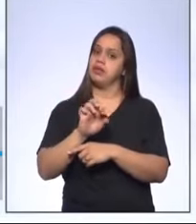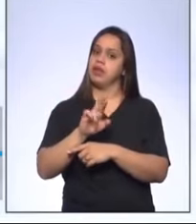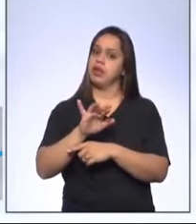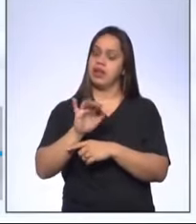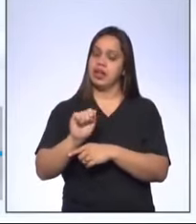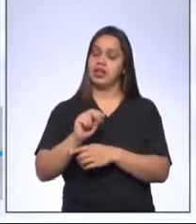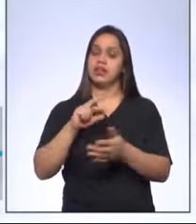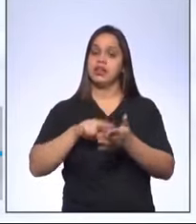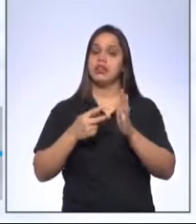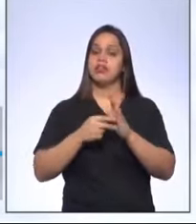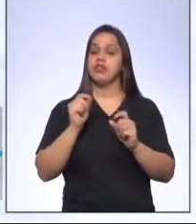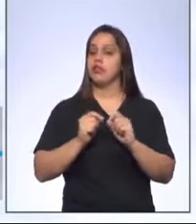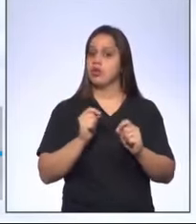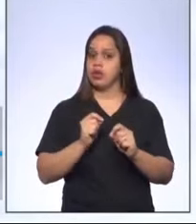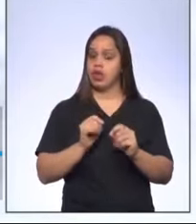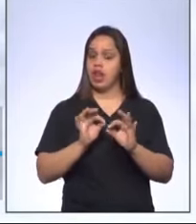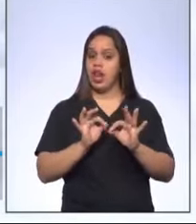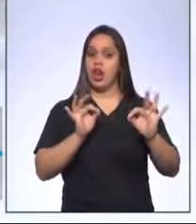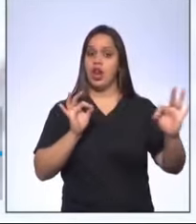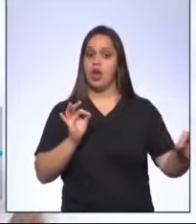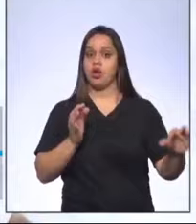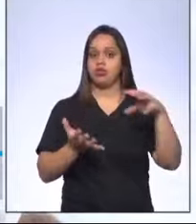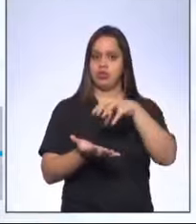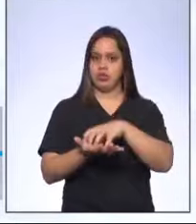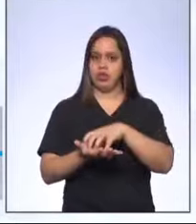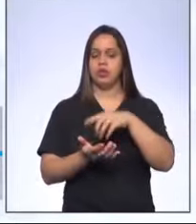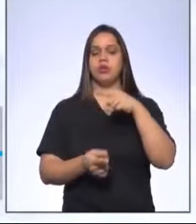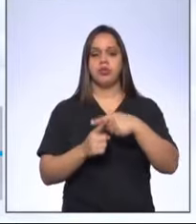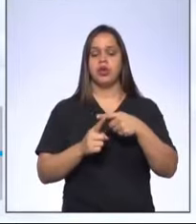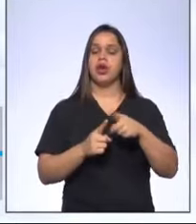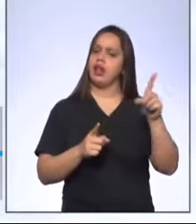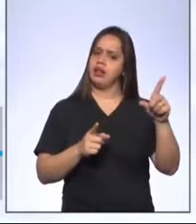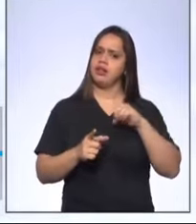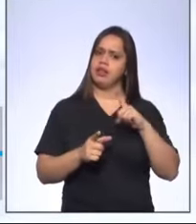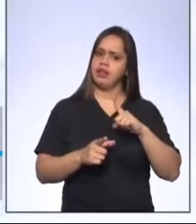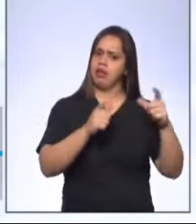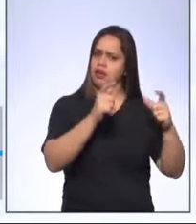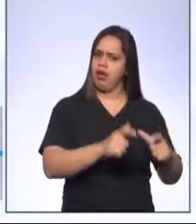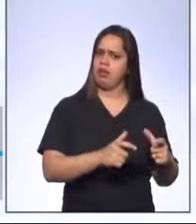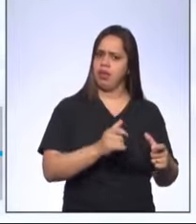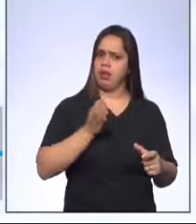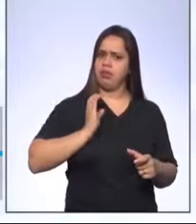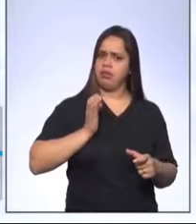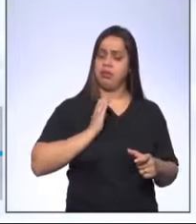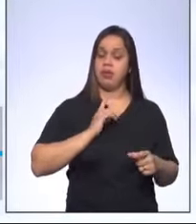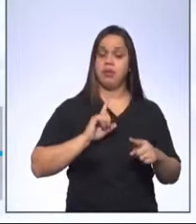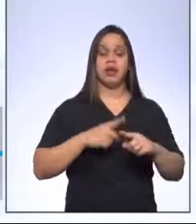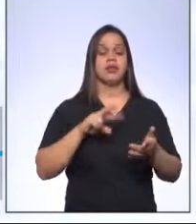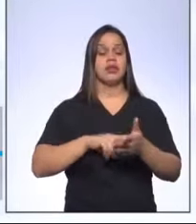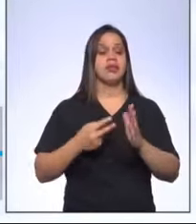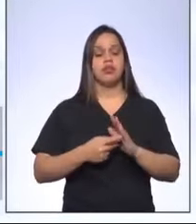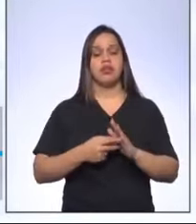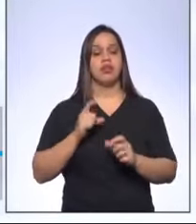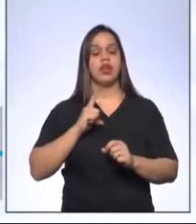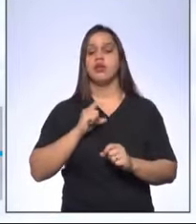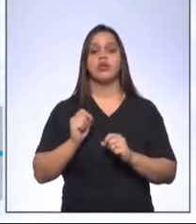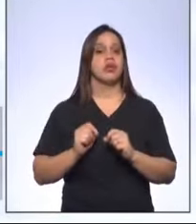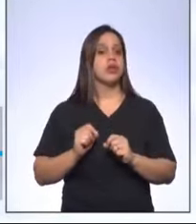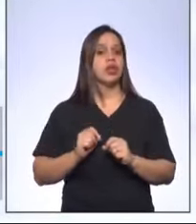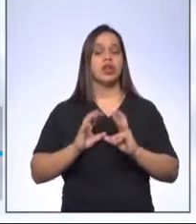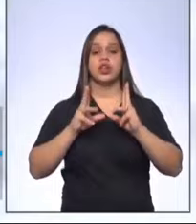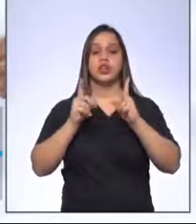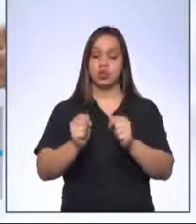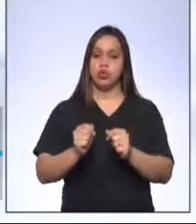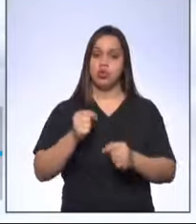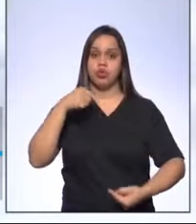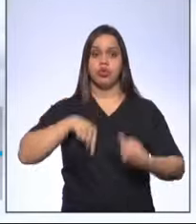do centro, mais nada. Tá? Tem bairro rico também, que é numa periferia. Né? Então, periferia quer dizer longe do centro. Ó, tem o sistema nervoso central e